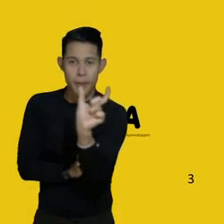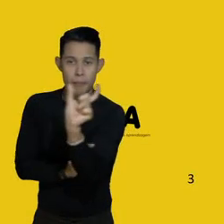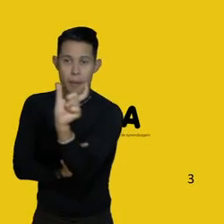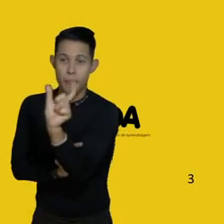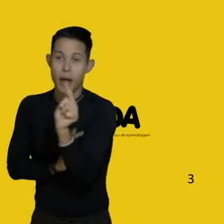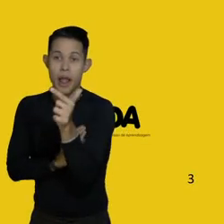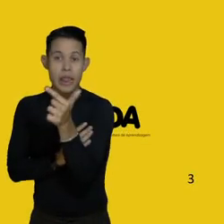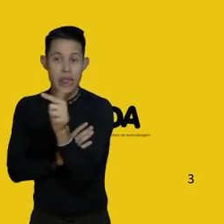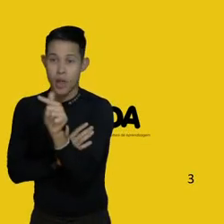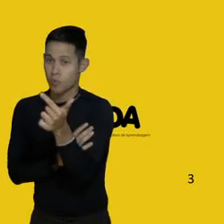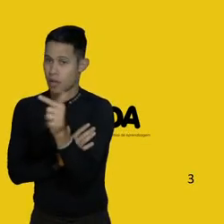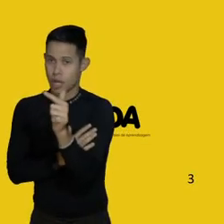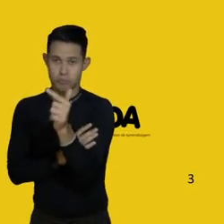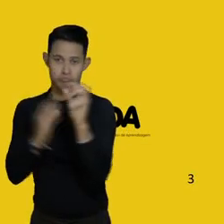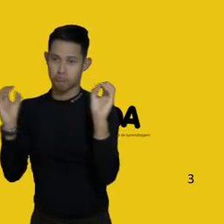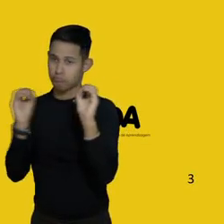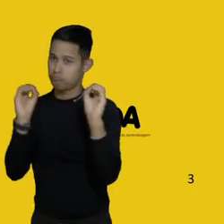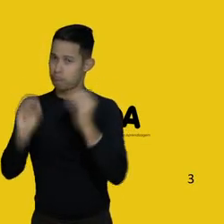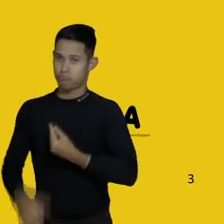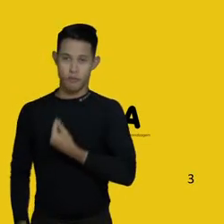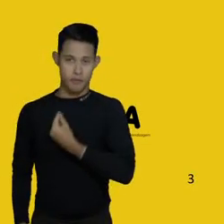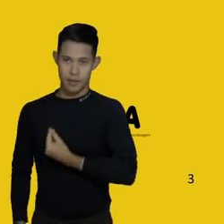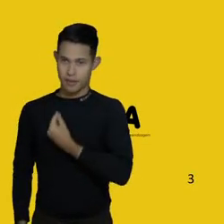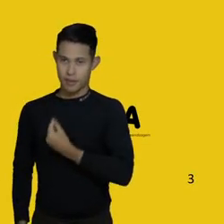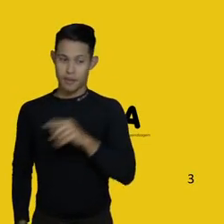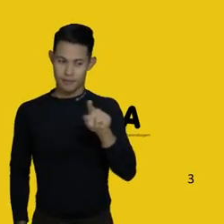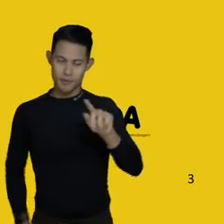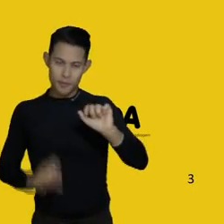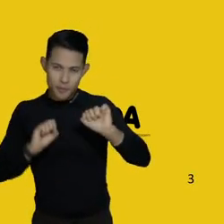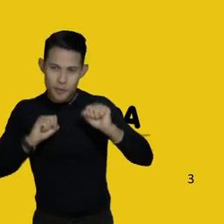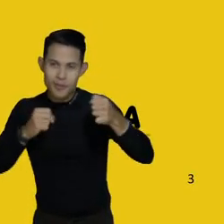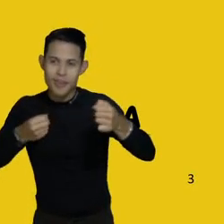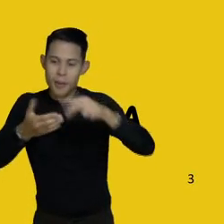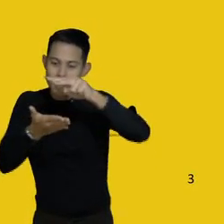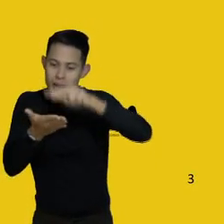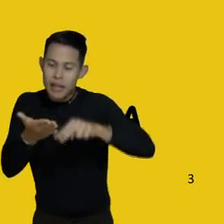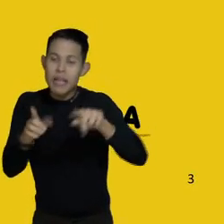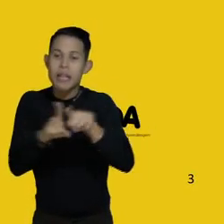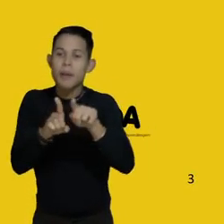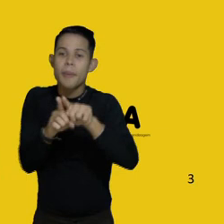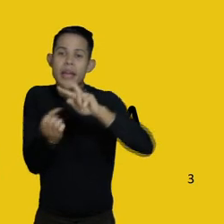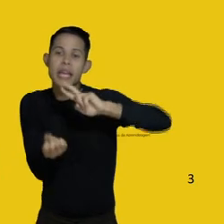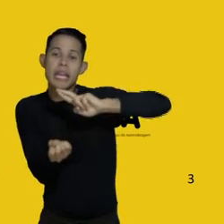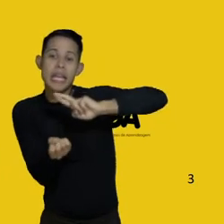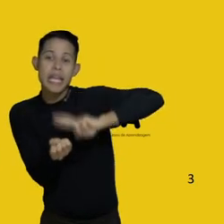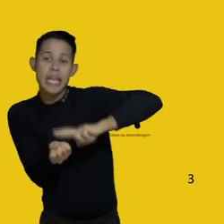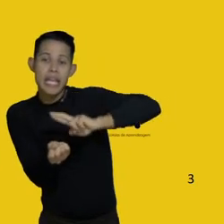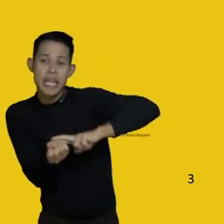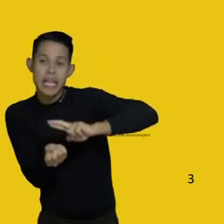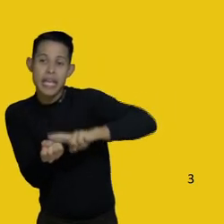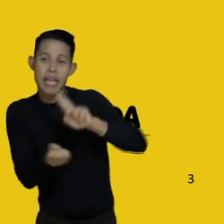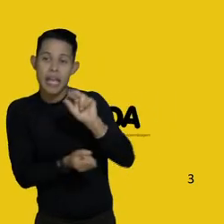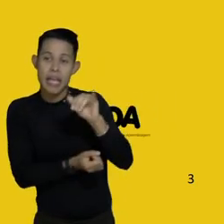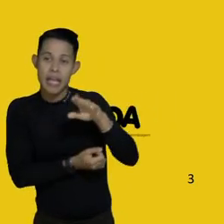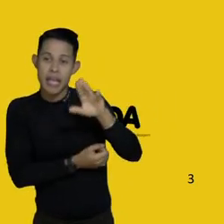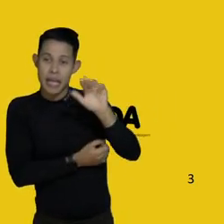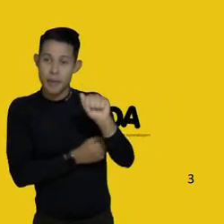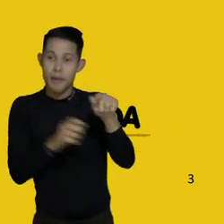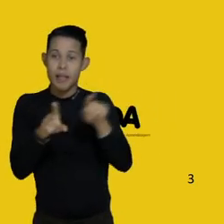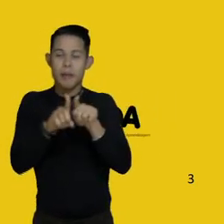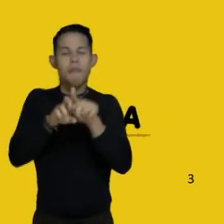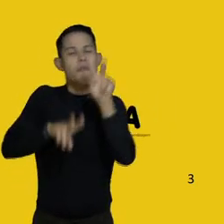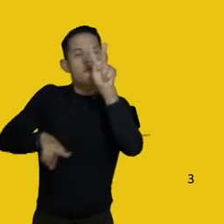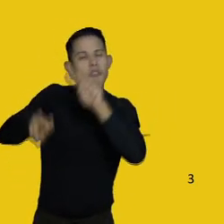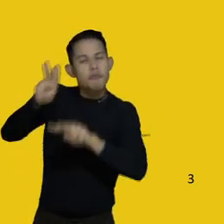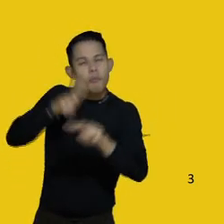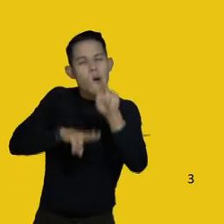lerem palavras que não existe h de rima do percepção visual de sequência motora então a